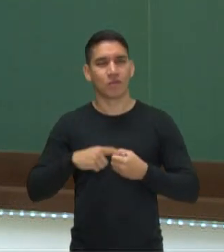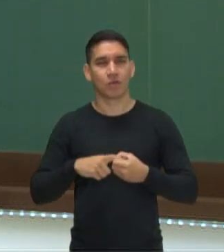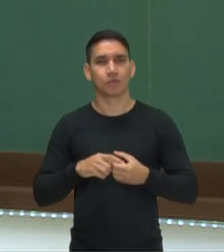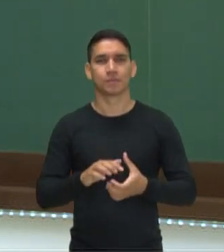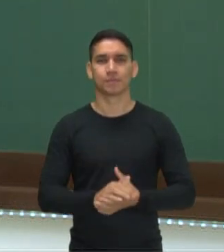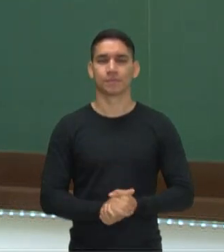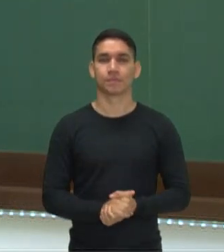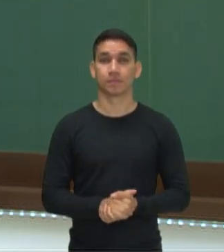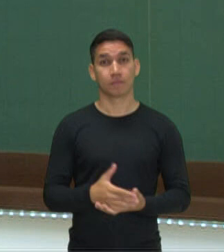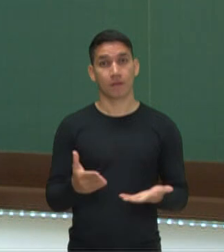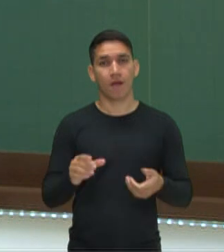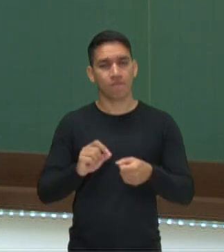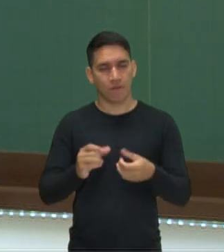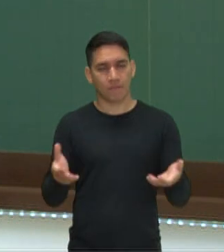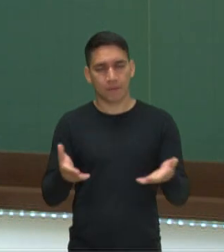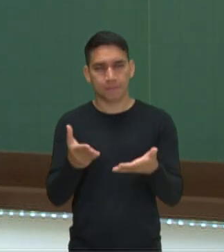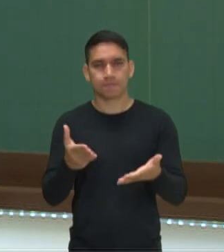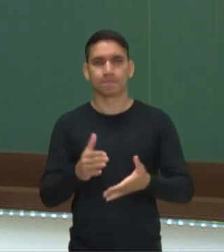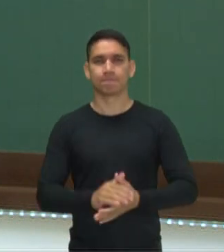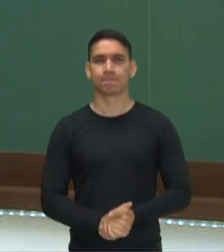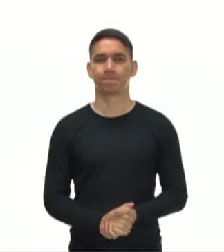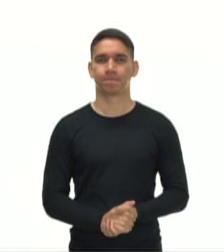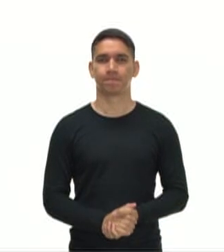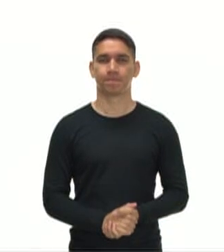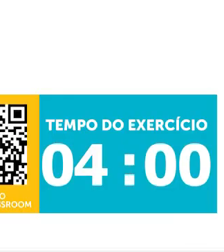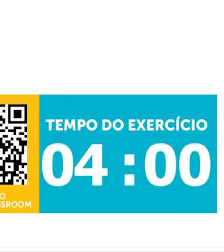pouquinho, pessoal. Então, façam ali no caderno.